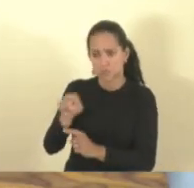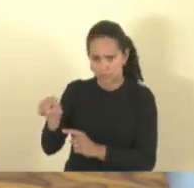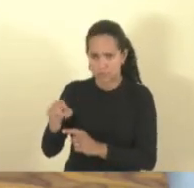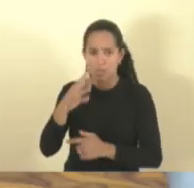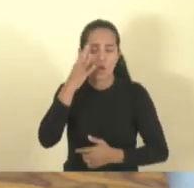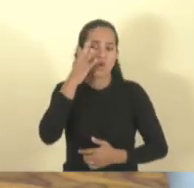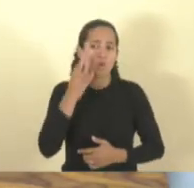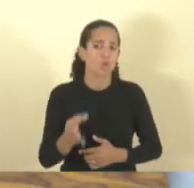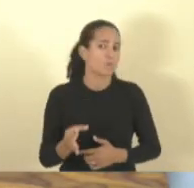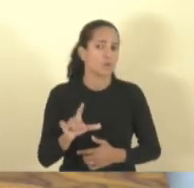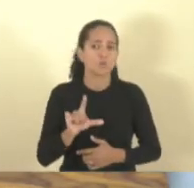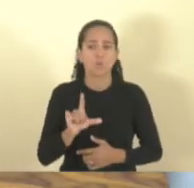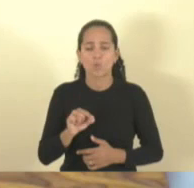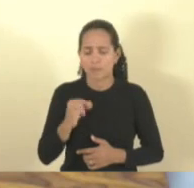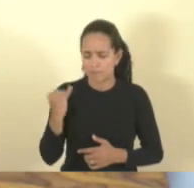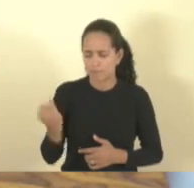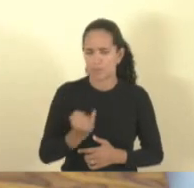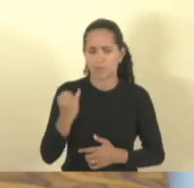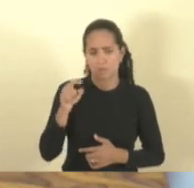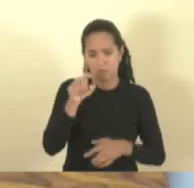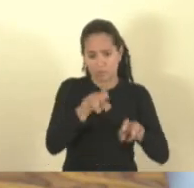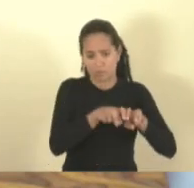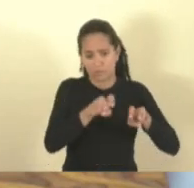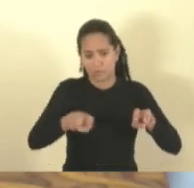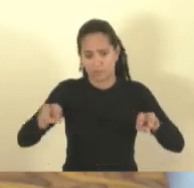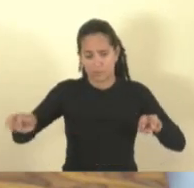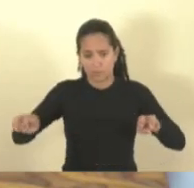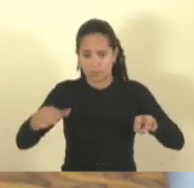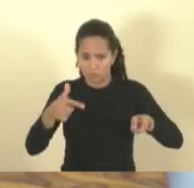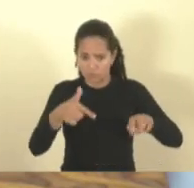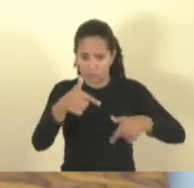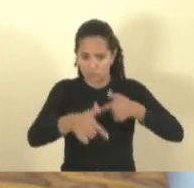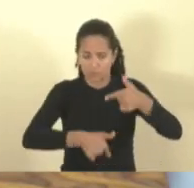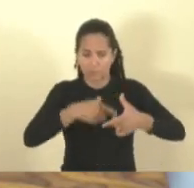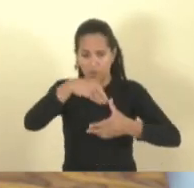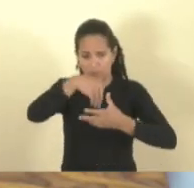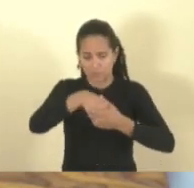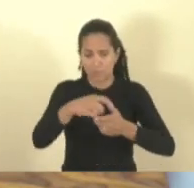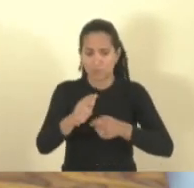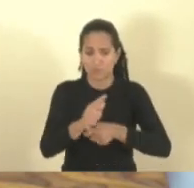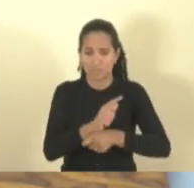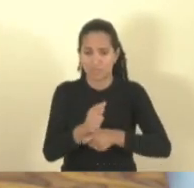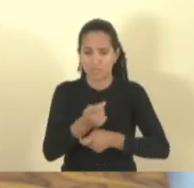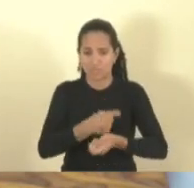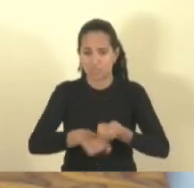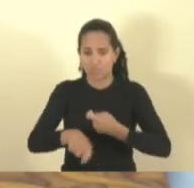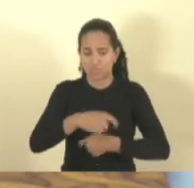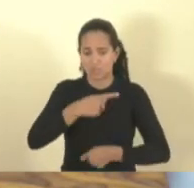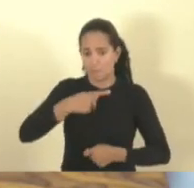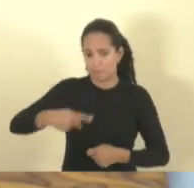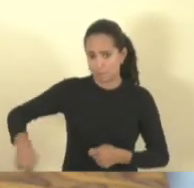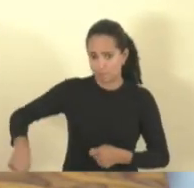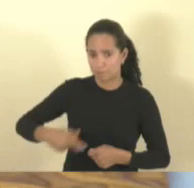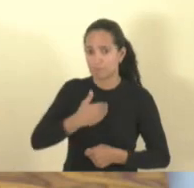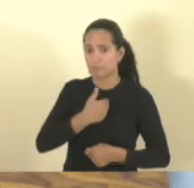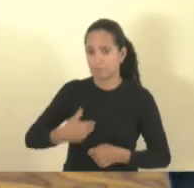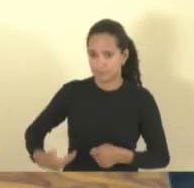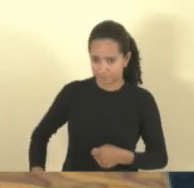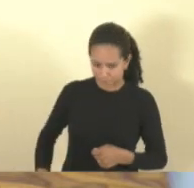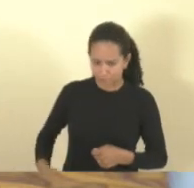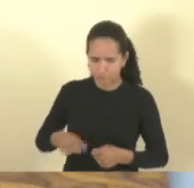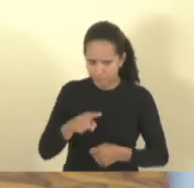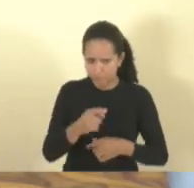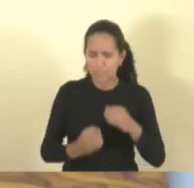a importância e a necessidade de vocês na gestão pública. É uma carreira profissional criada no Espírito Santo